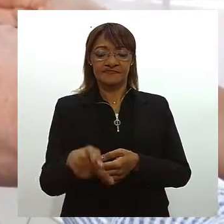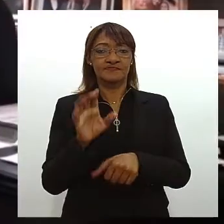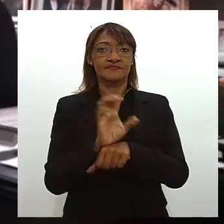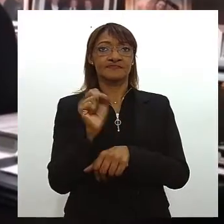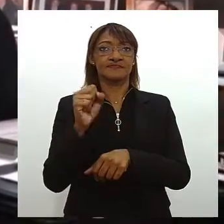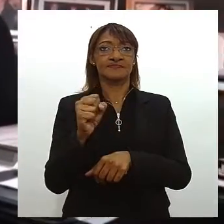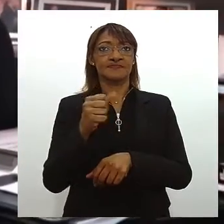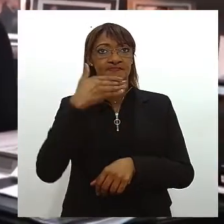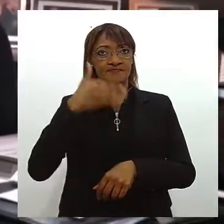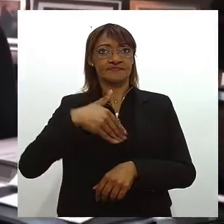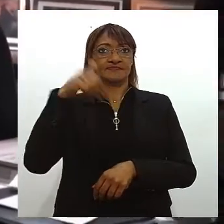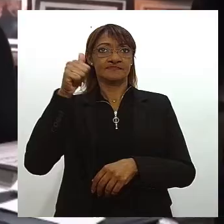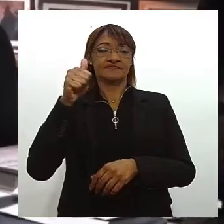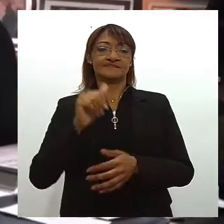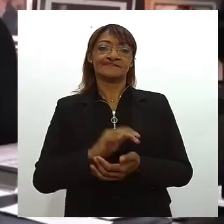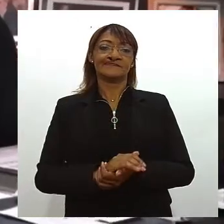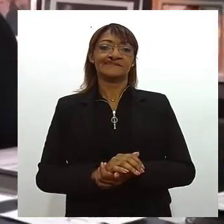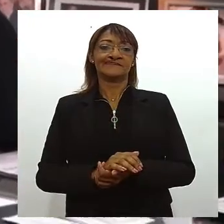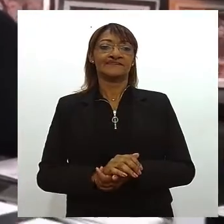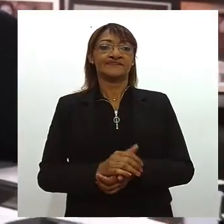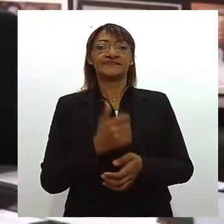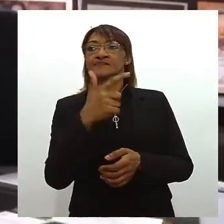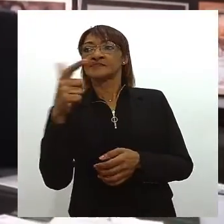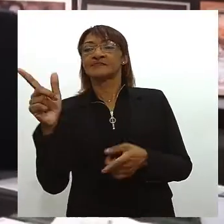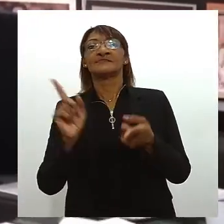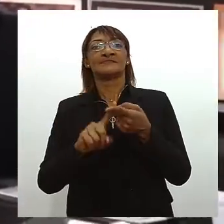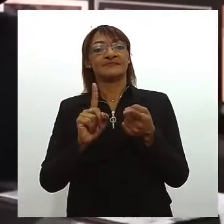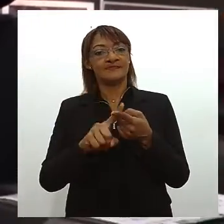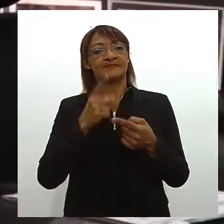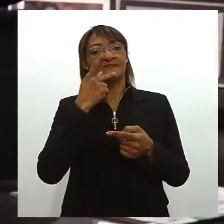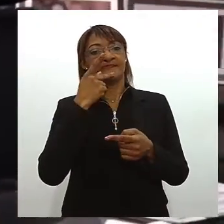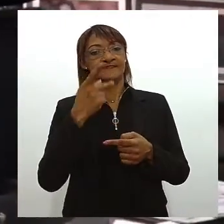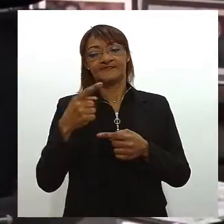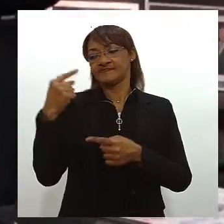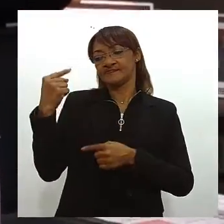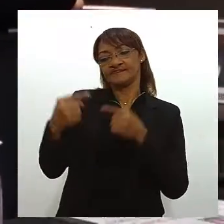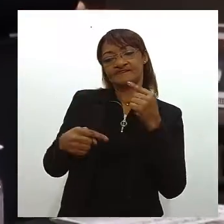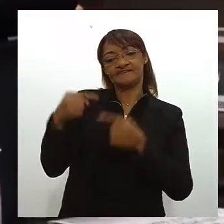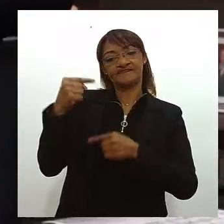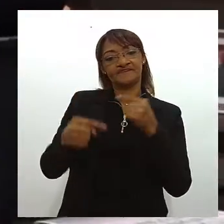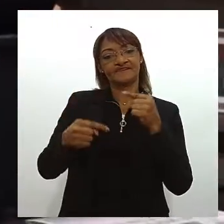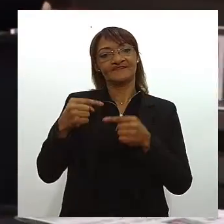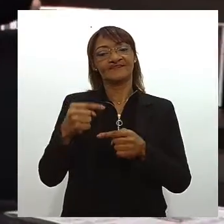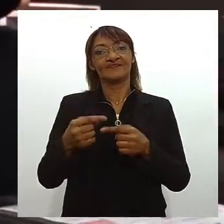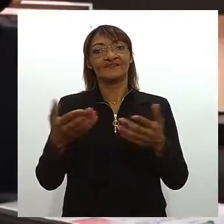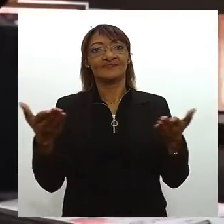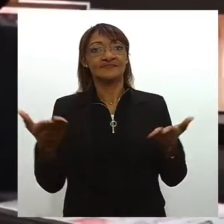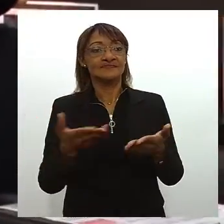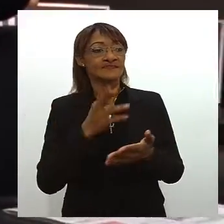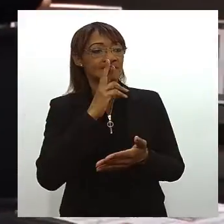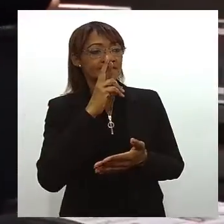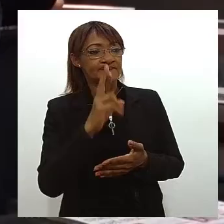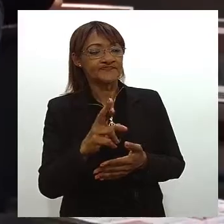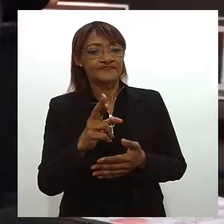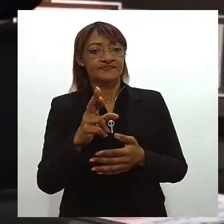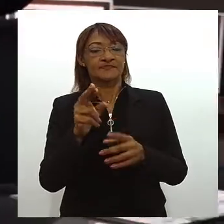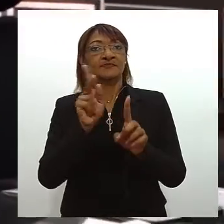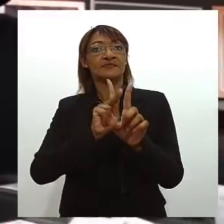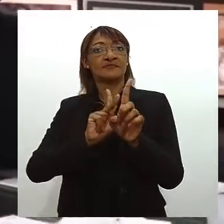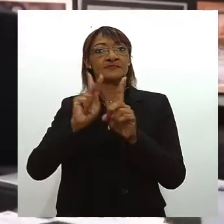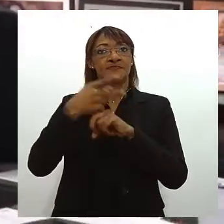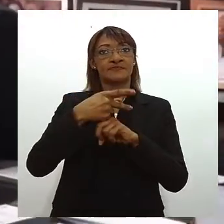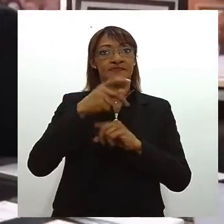respirar melhor. Os demais homenageados também comentaram sobre o debate e os resultados da reforma da